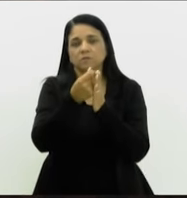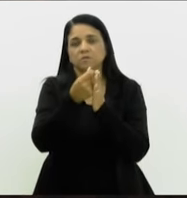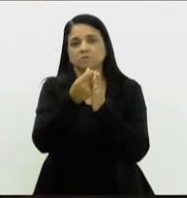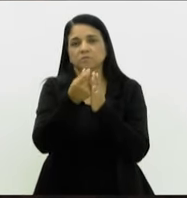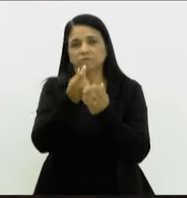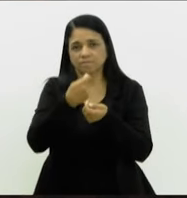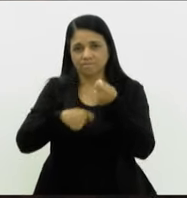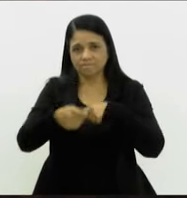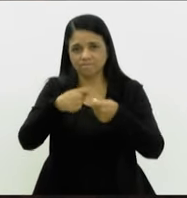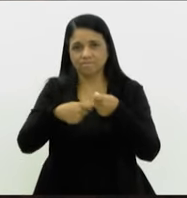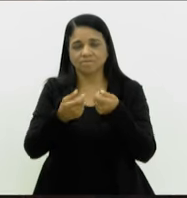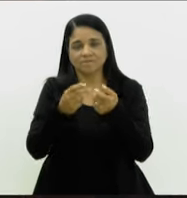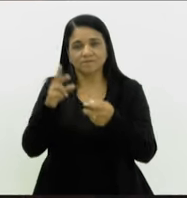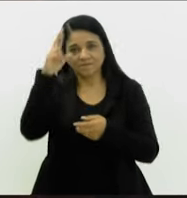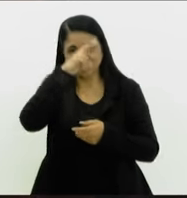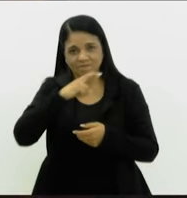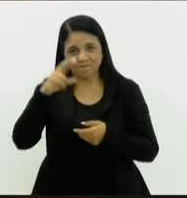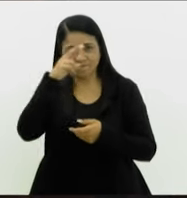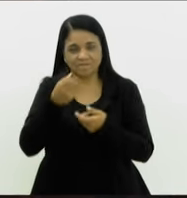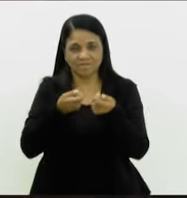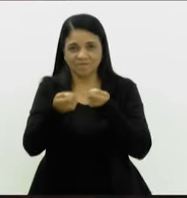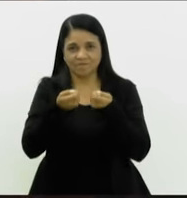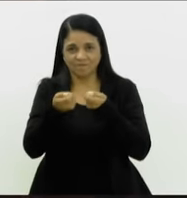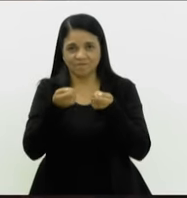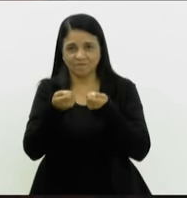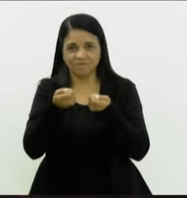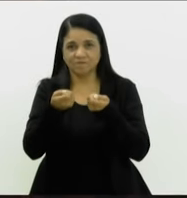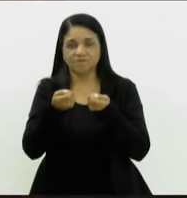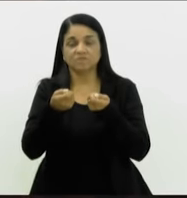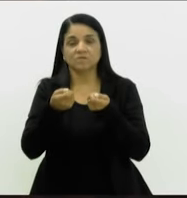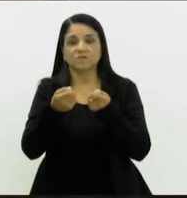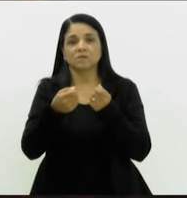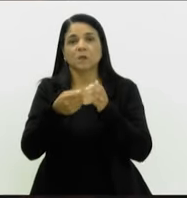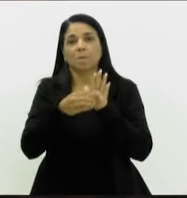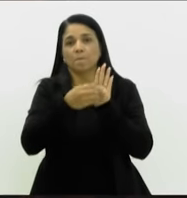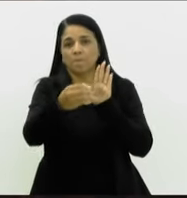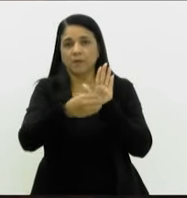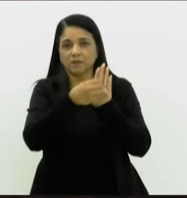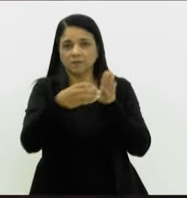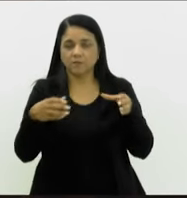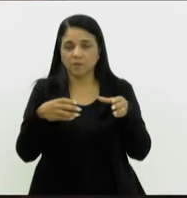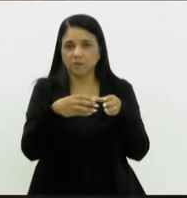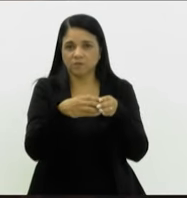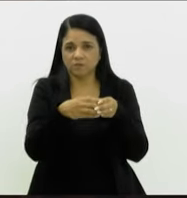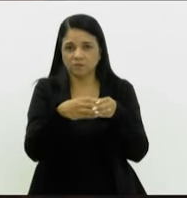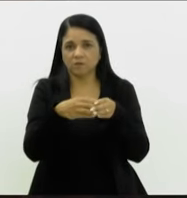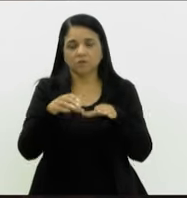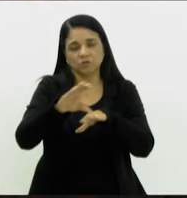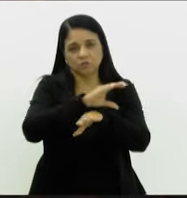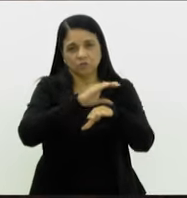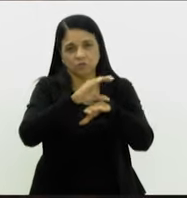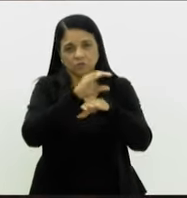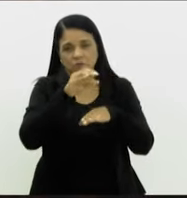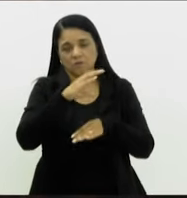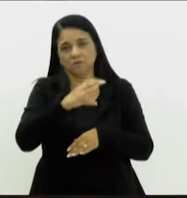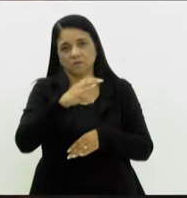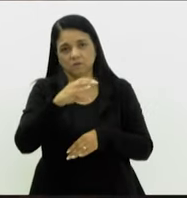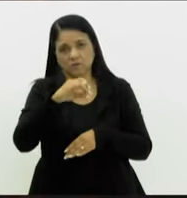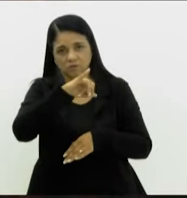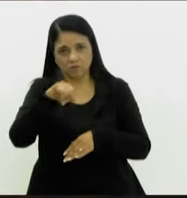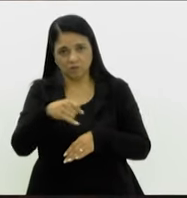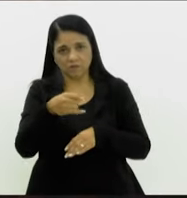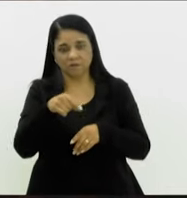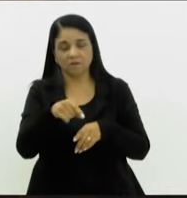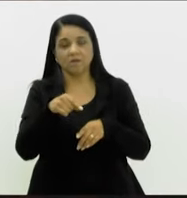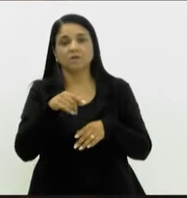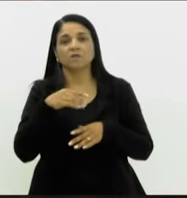Finanças, Fiscalização Financeira e Controle. Para dar parecer pela Comissão de Constituição e Justiça,